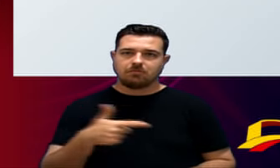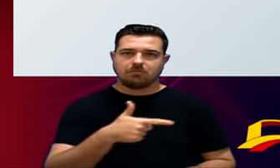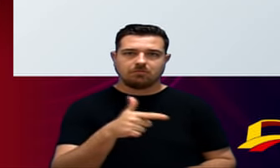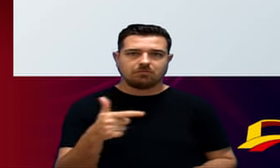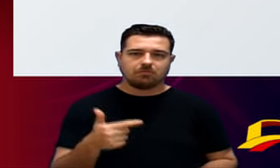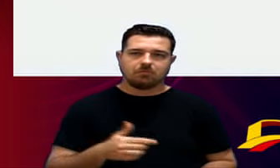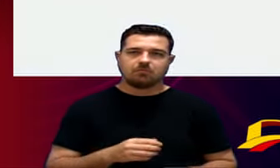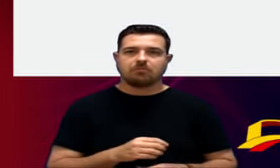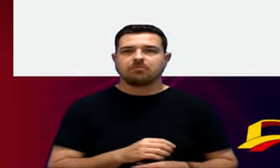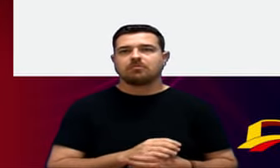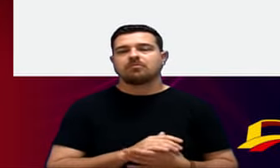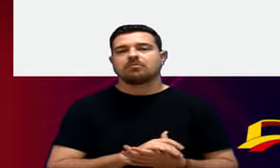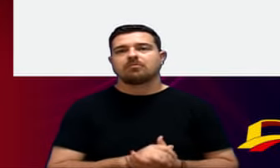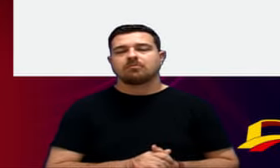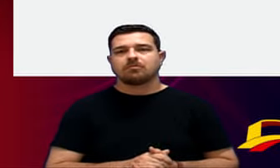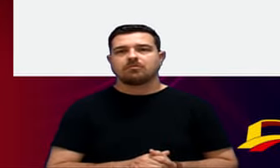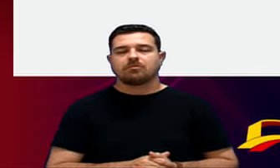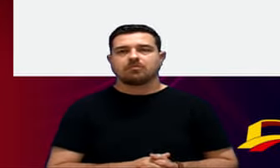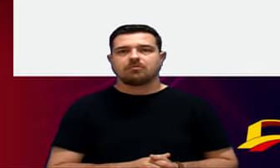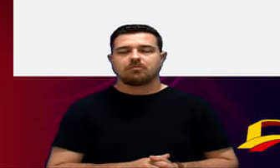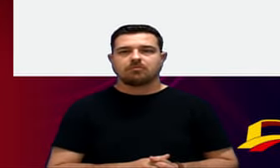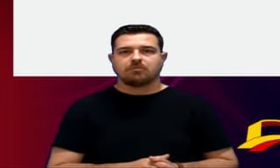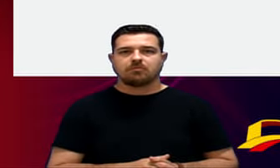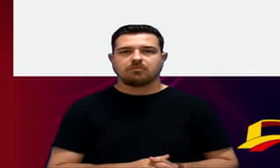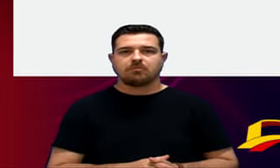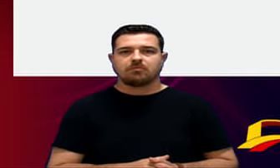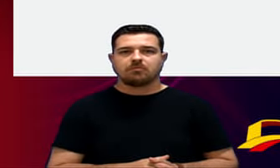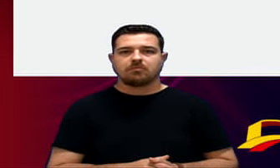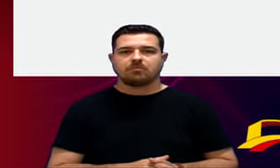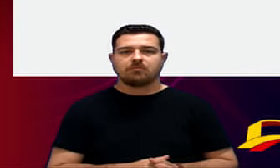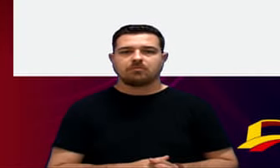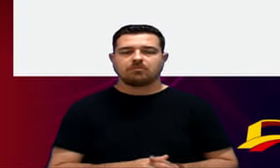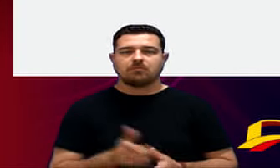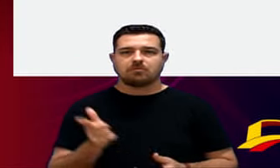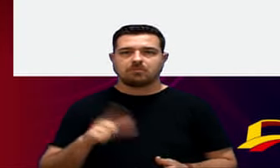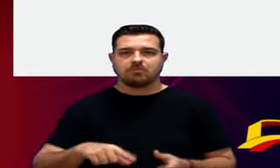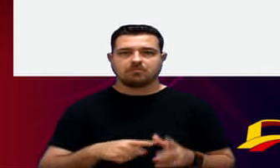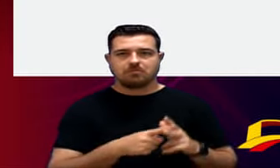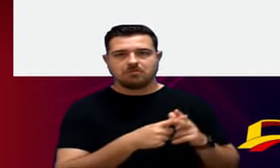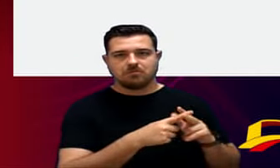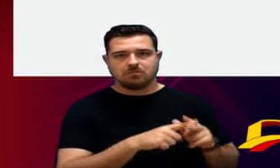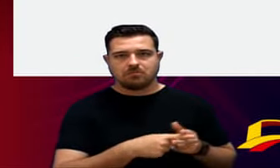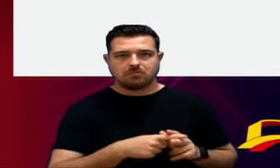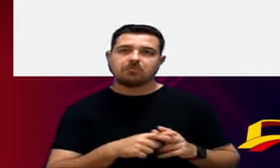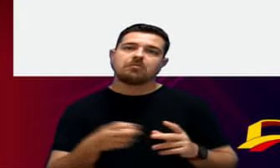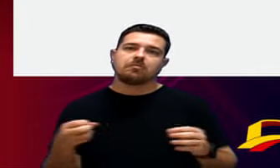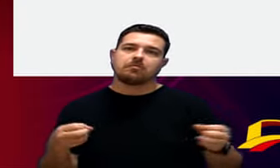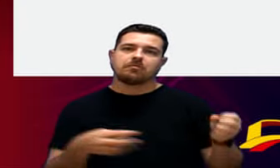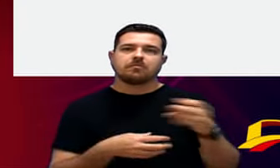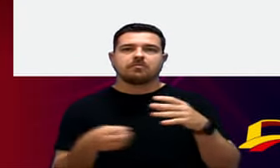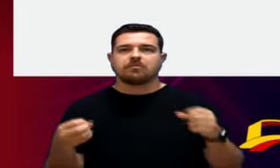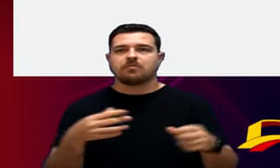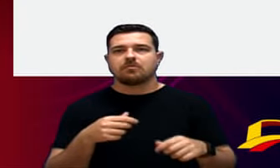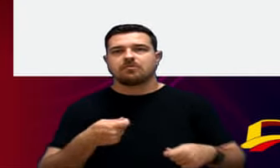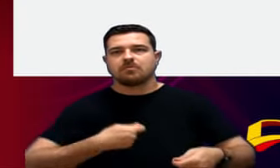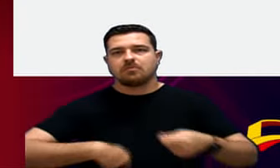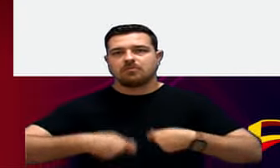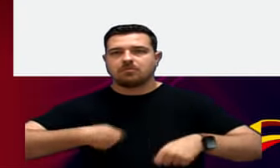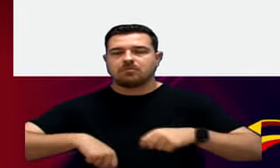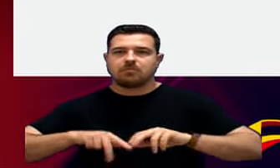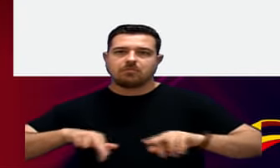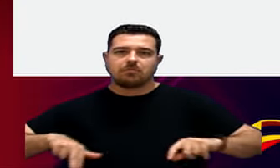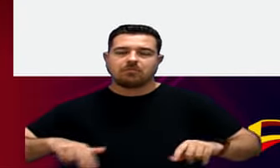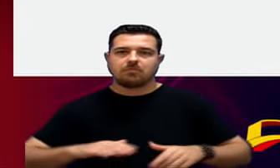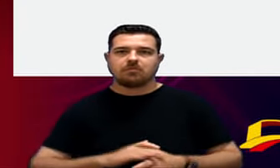externo Federal zero eh manutenção e E modernização dos serviços administrativos